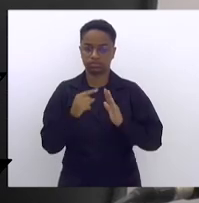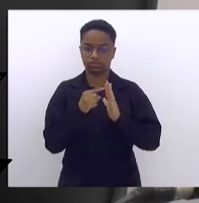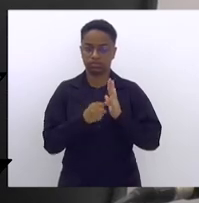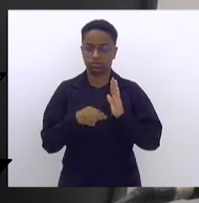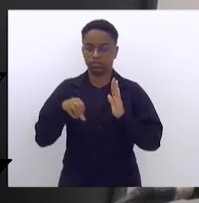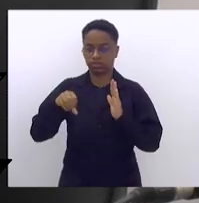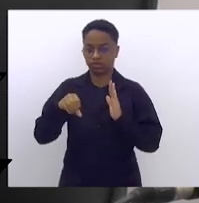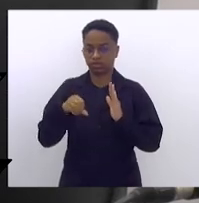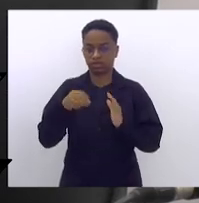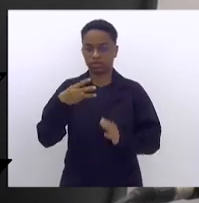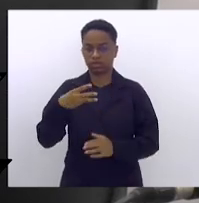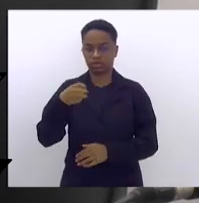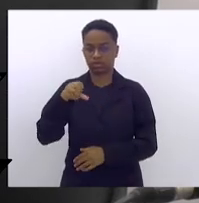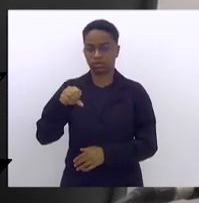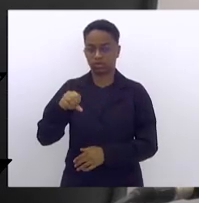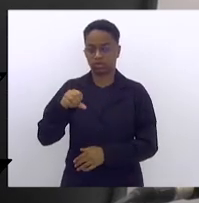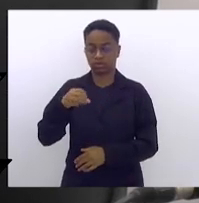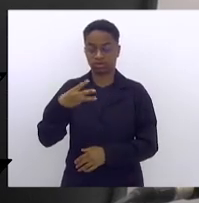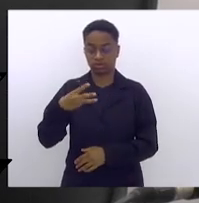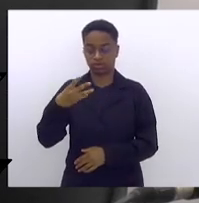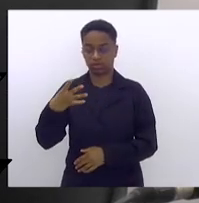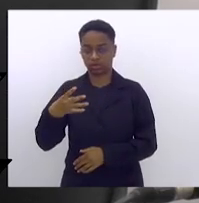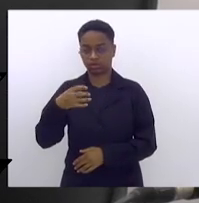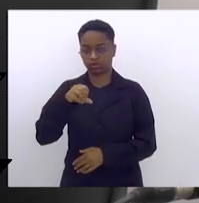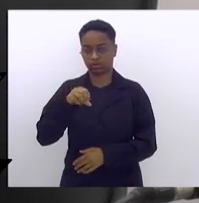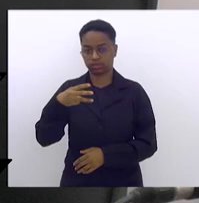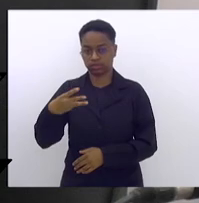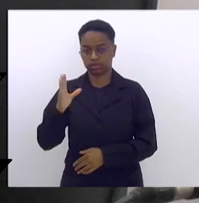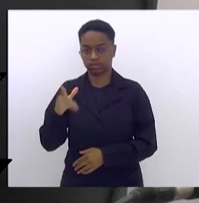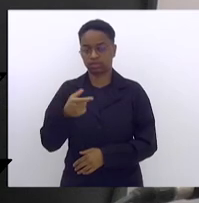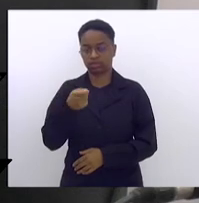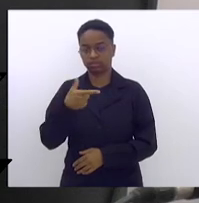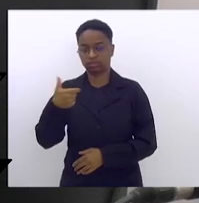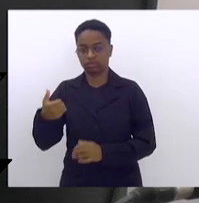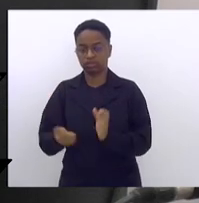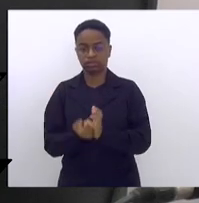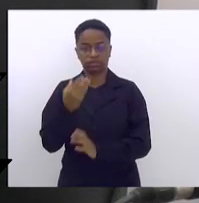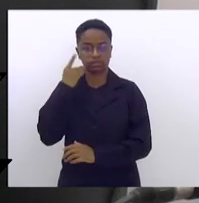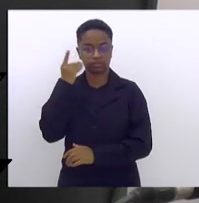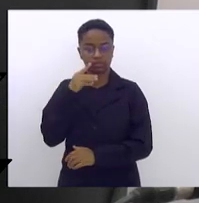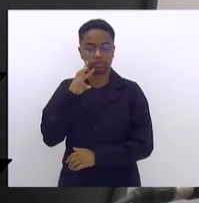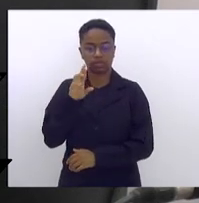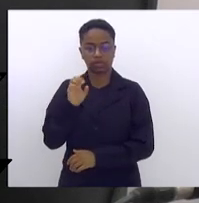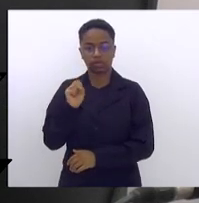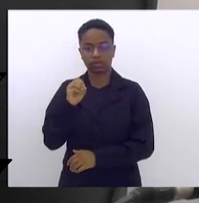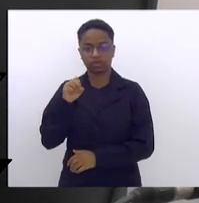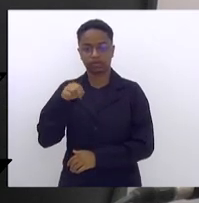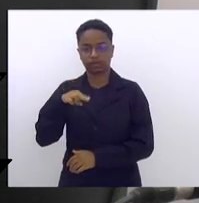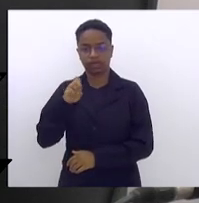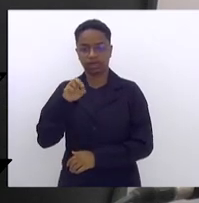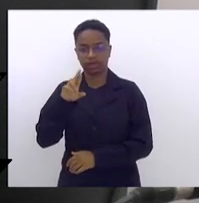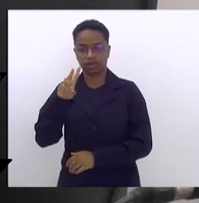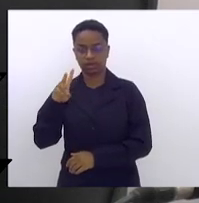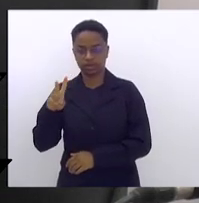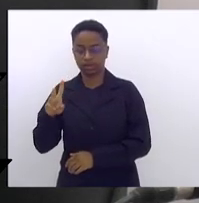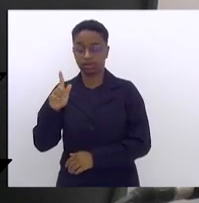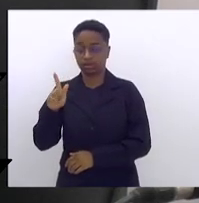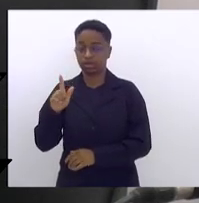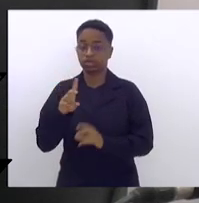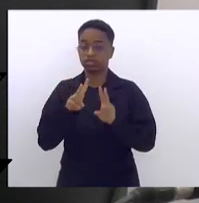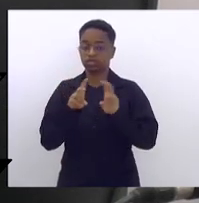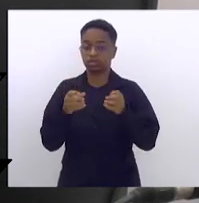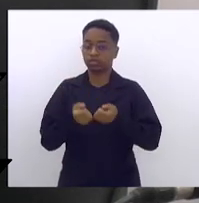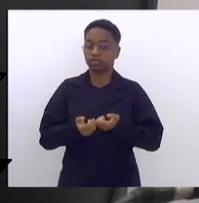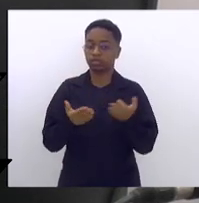pauta é o PL 3493 de 21, de autoria do deputado Rosenberg Reis, que dispõe sobre o reservatório de oxigênio O2